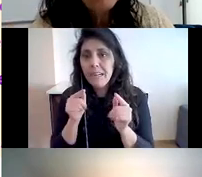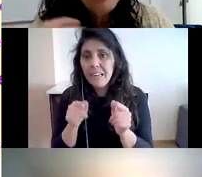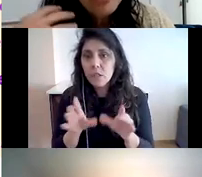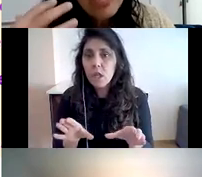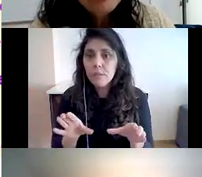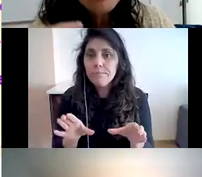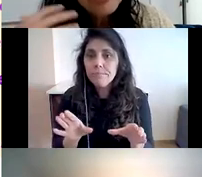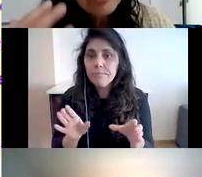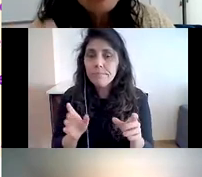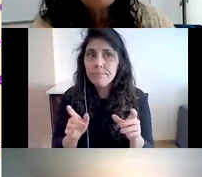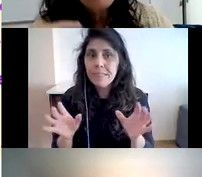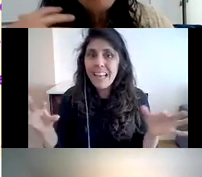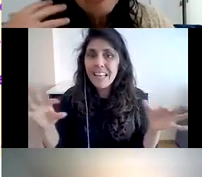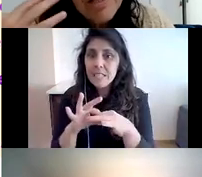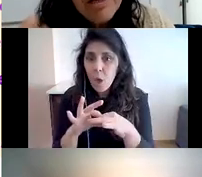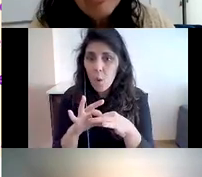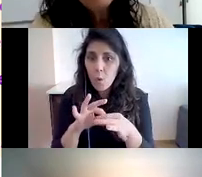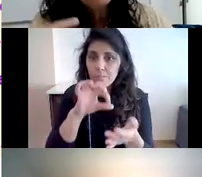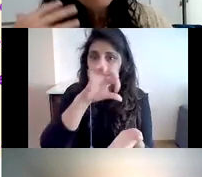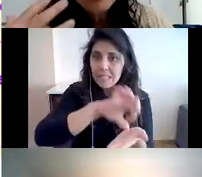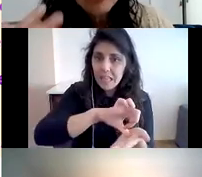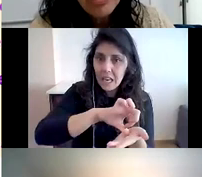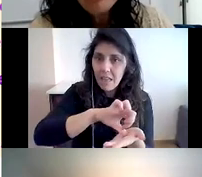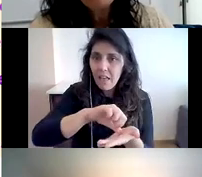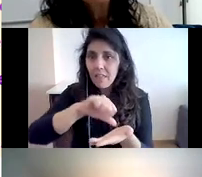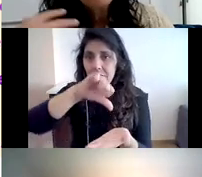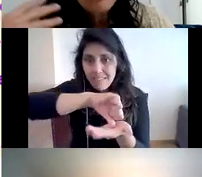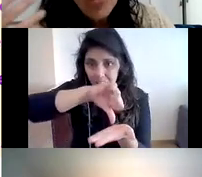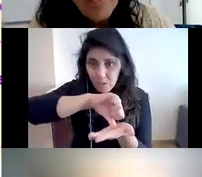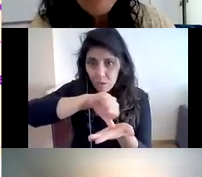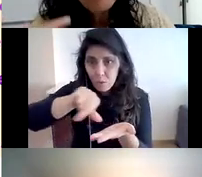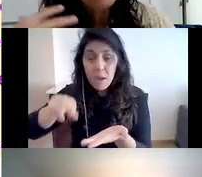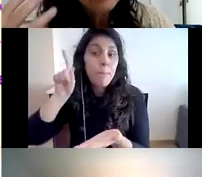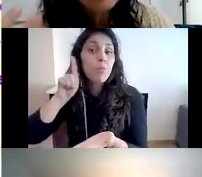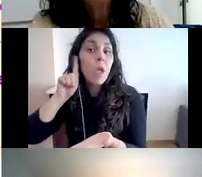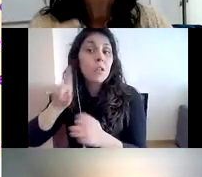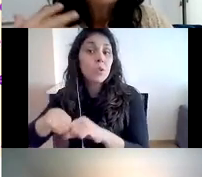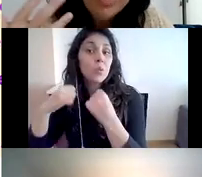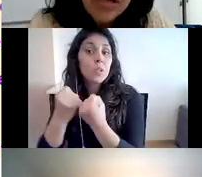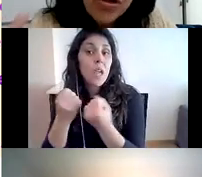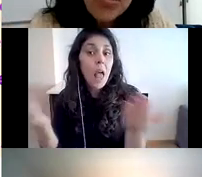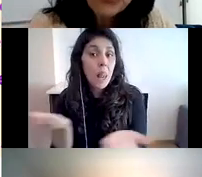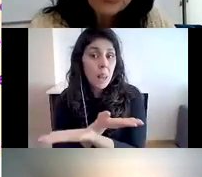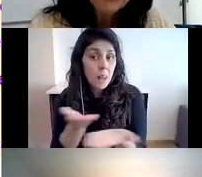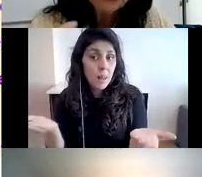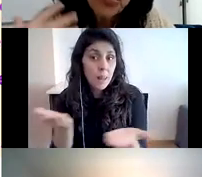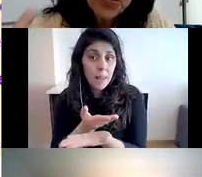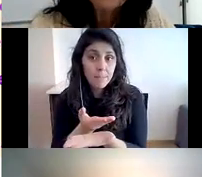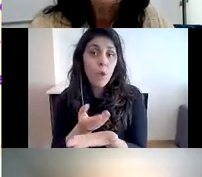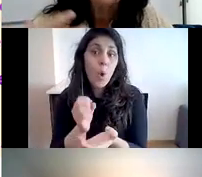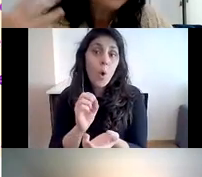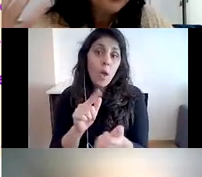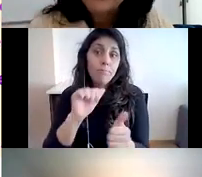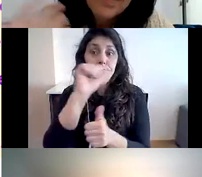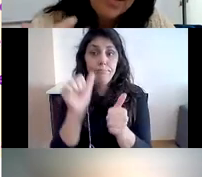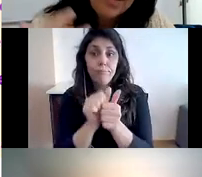conjunção entre centralidade e relevância social, acompanhado de não reconhecimento do ponto